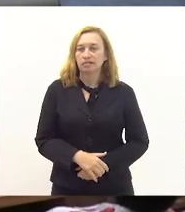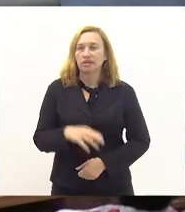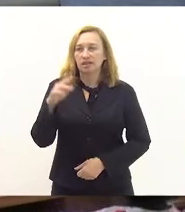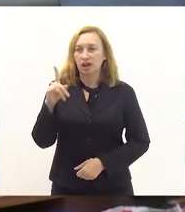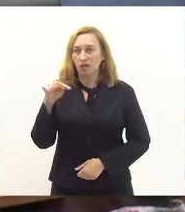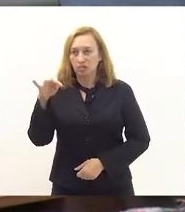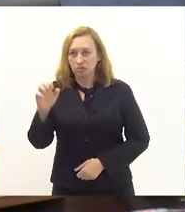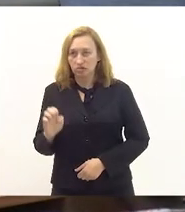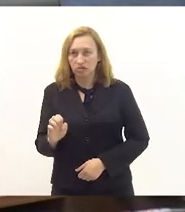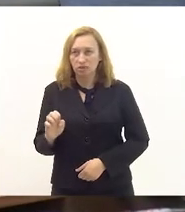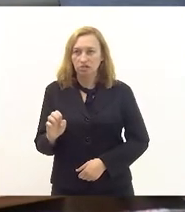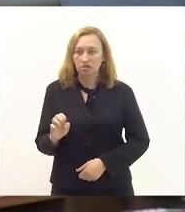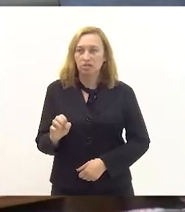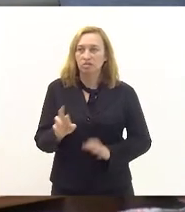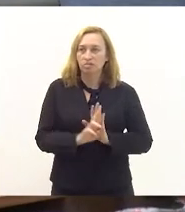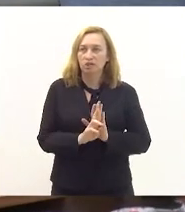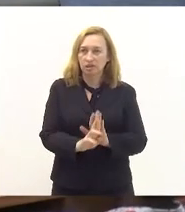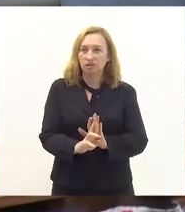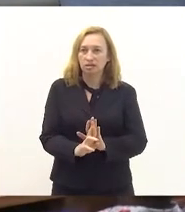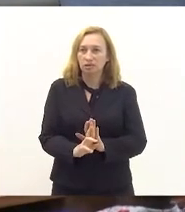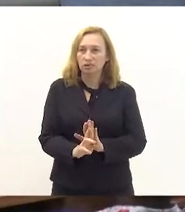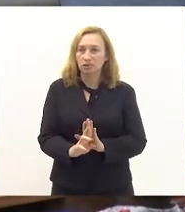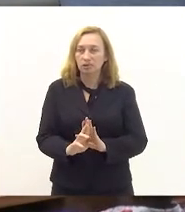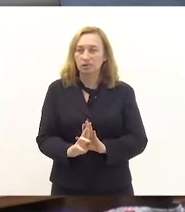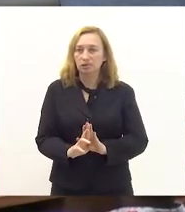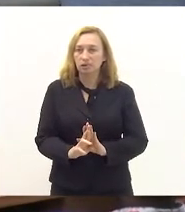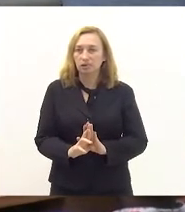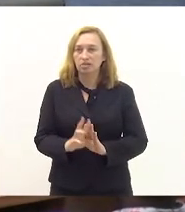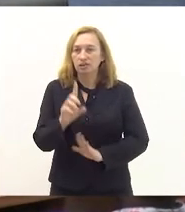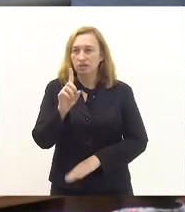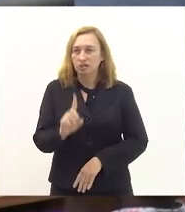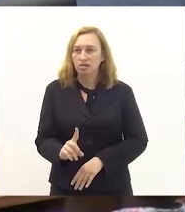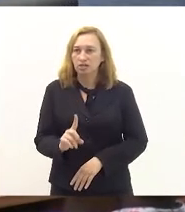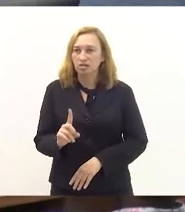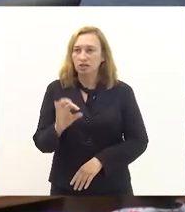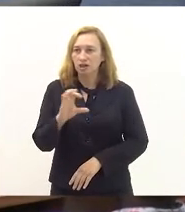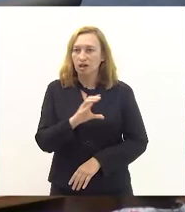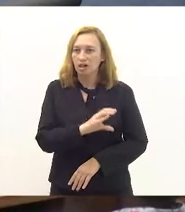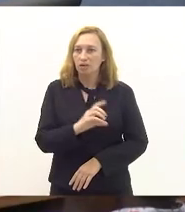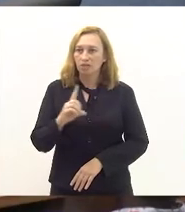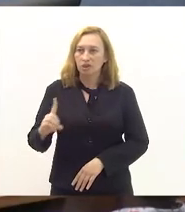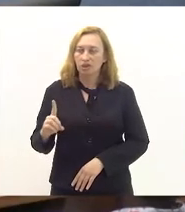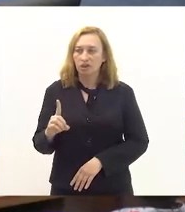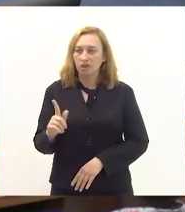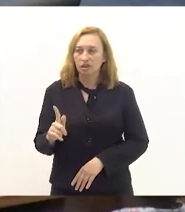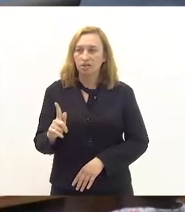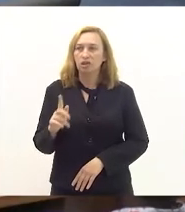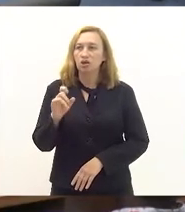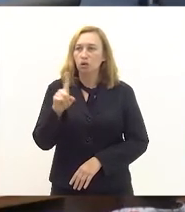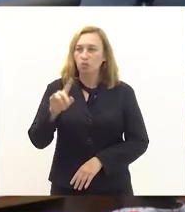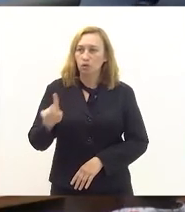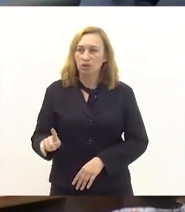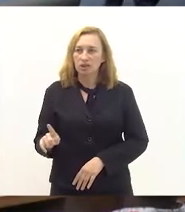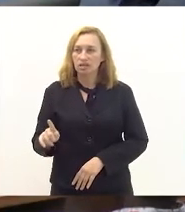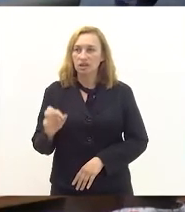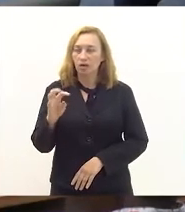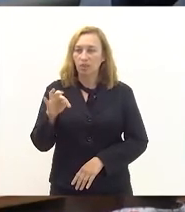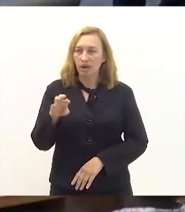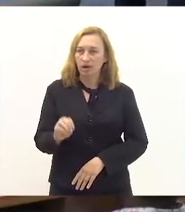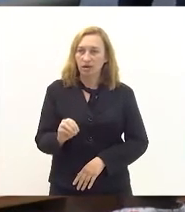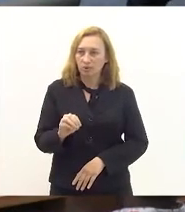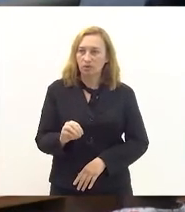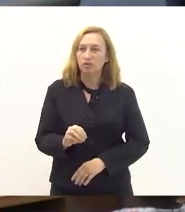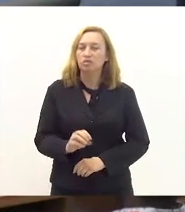Naldineia Barcelo, representando neste ato a direção do Campo Grande Atlético Clube, Luiz Alberto, também do Campo